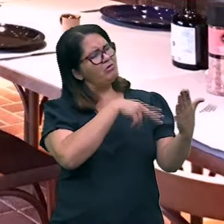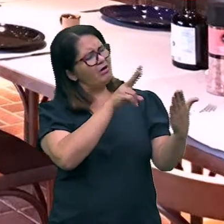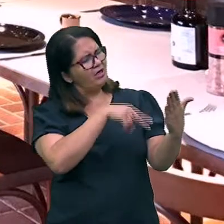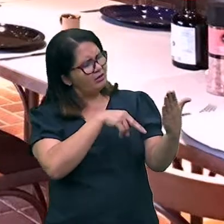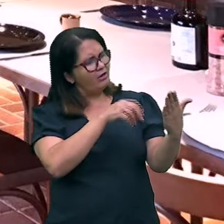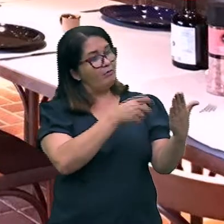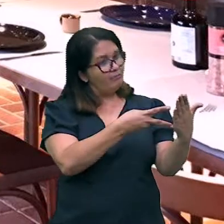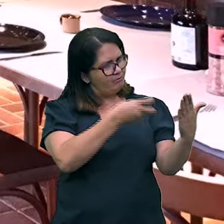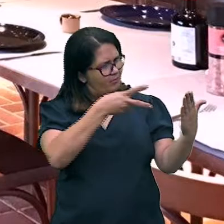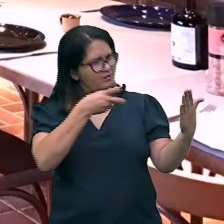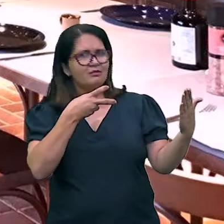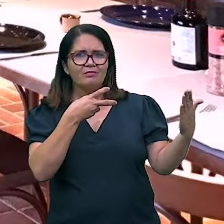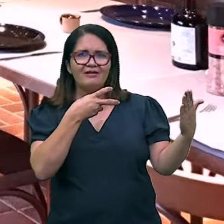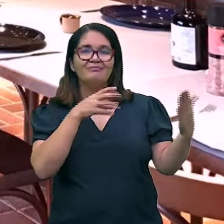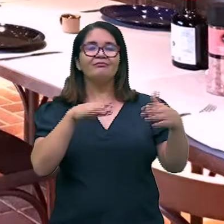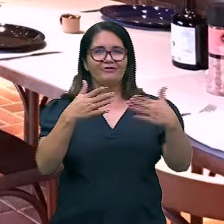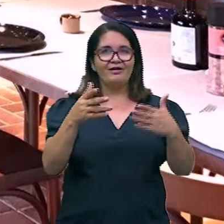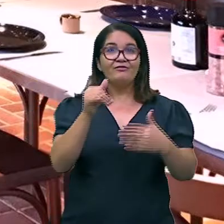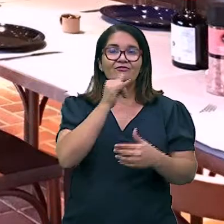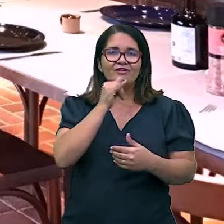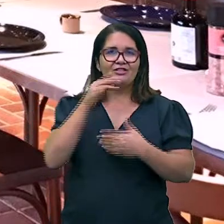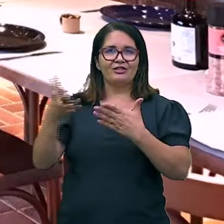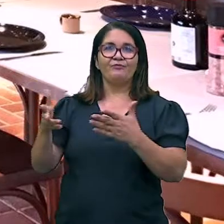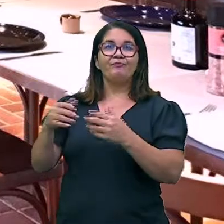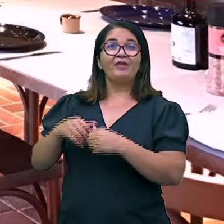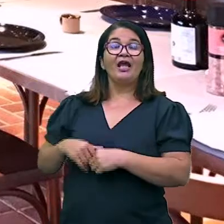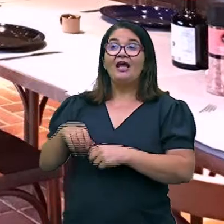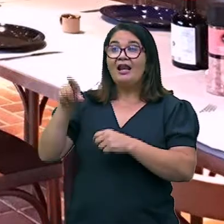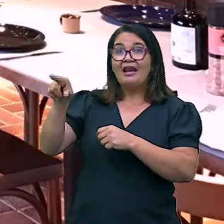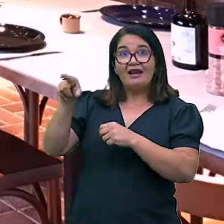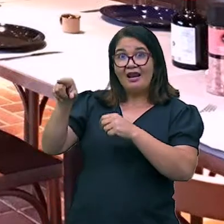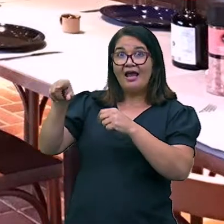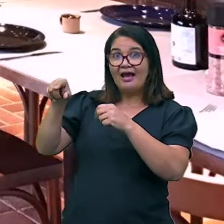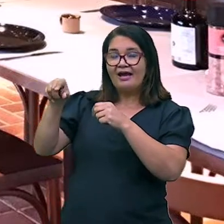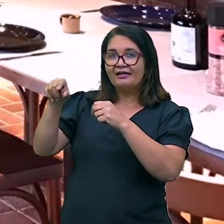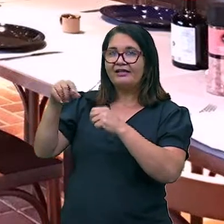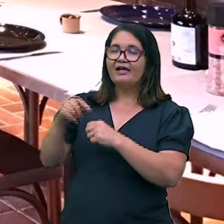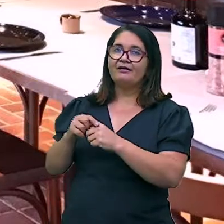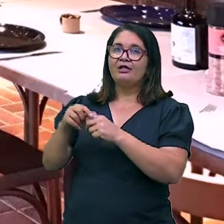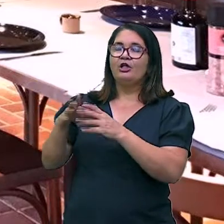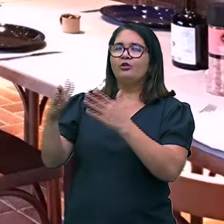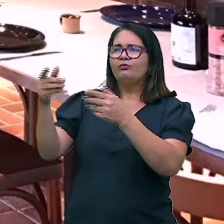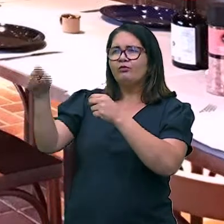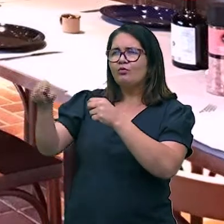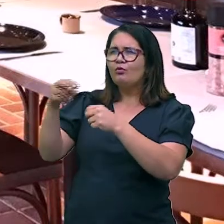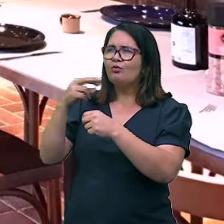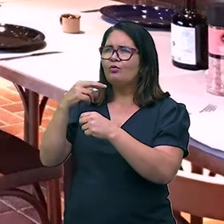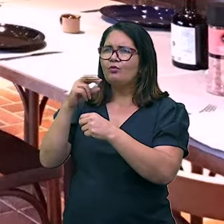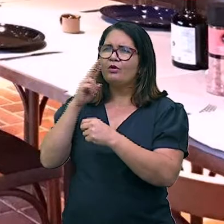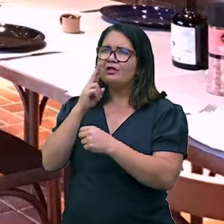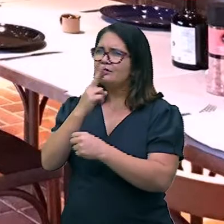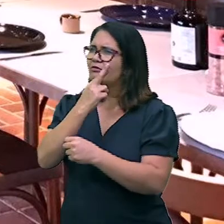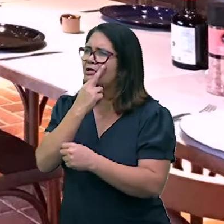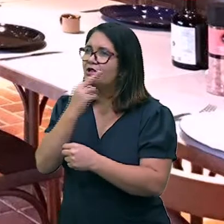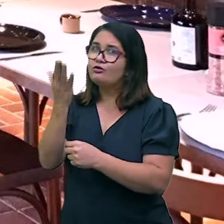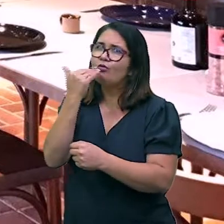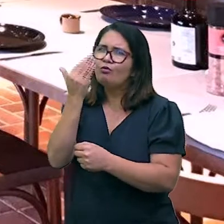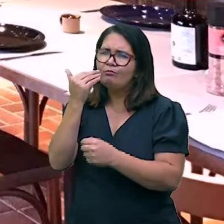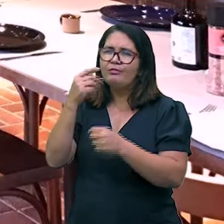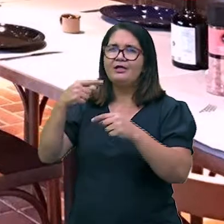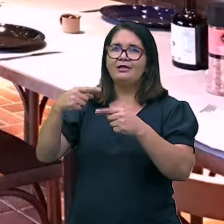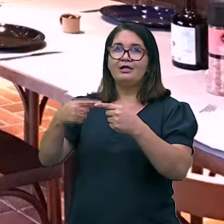Observe: comi no restaurante da minha avó na semana passada. No exemplo, sabemos que